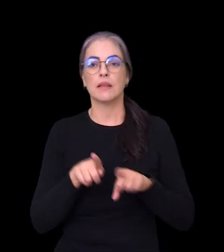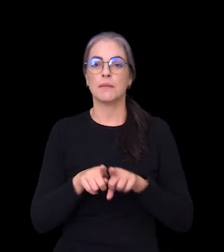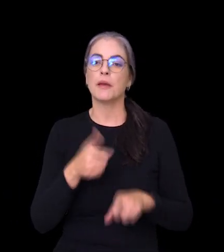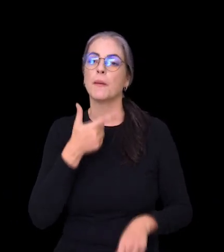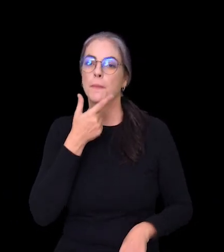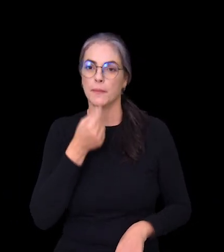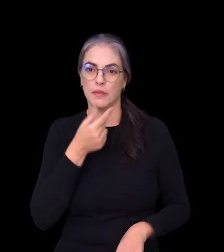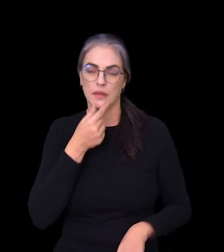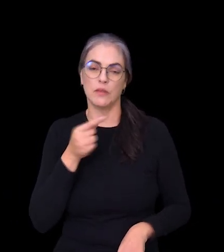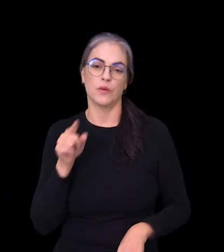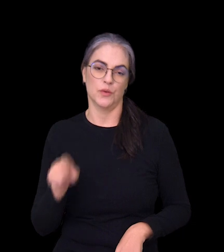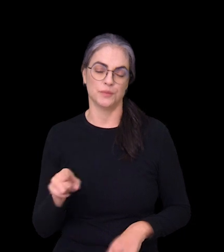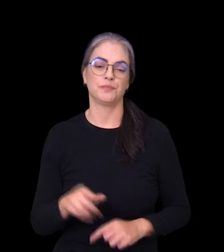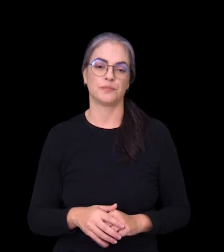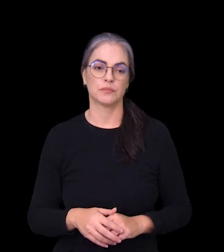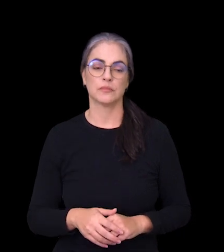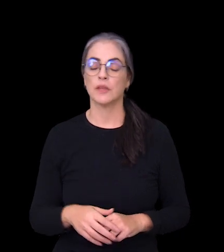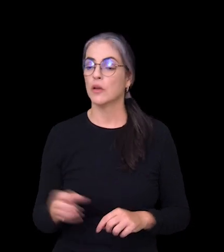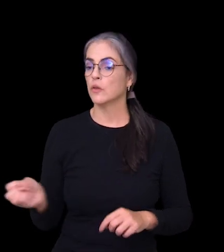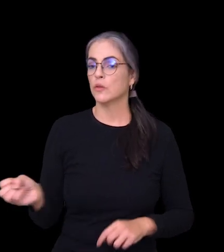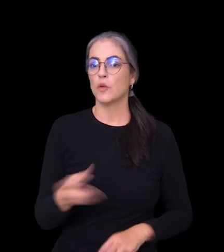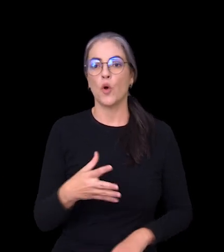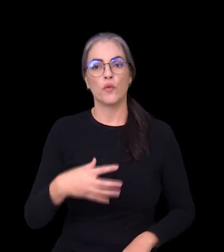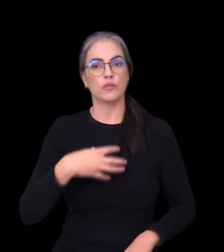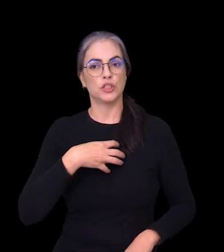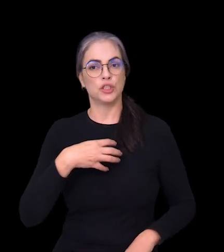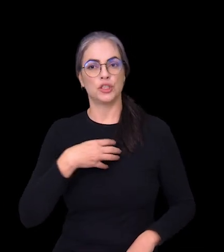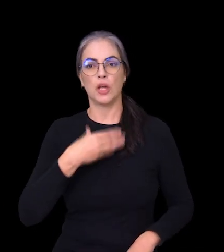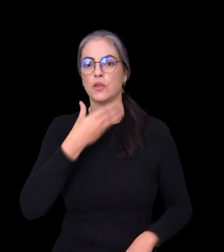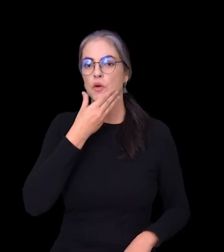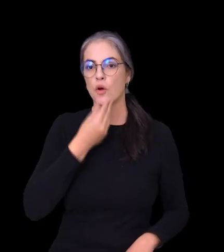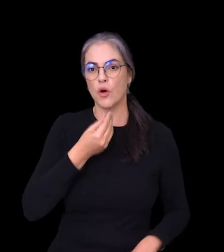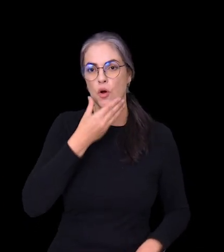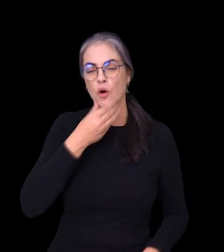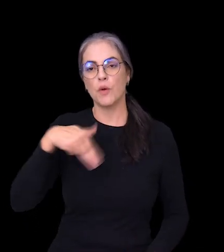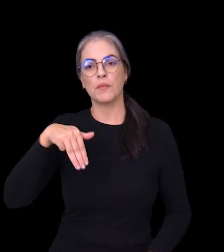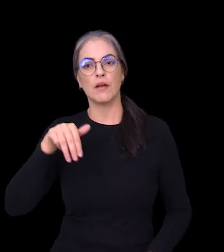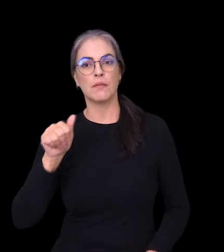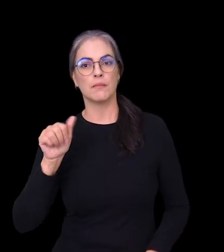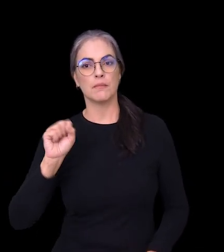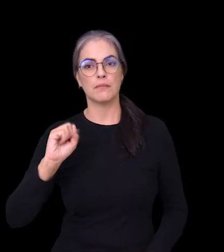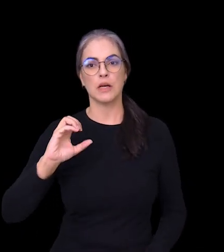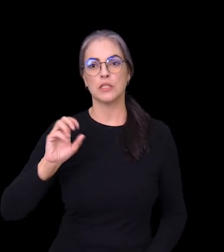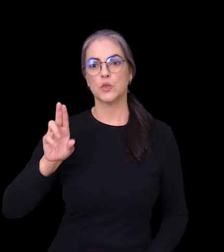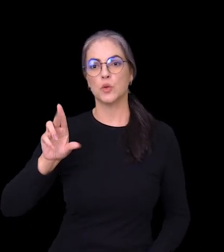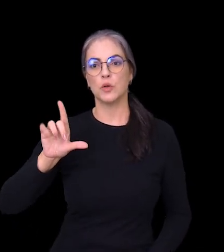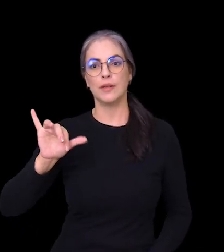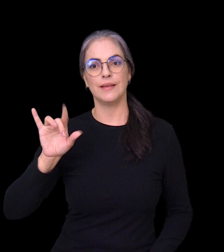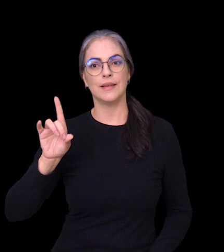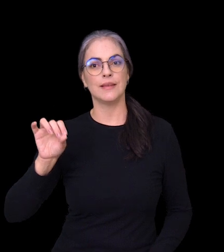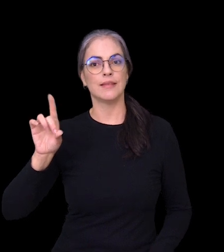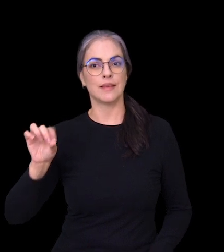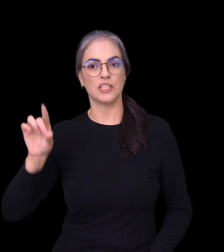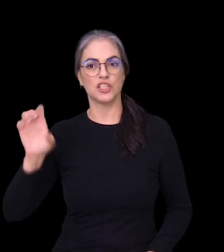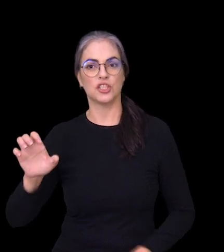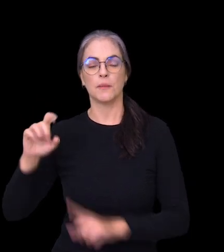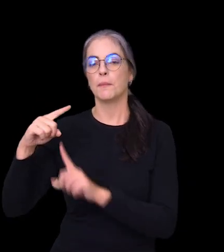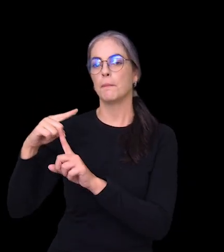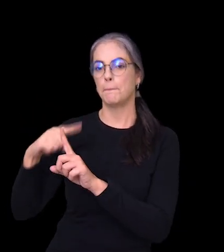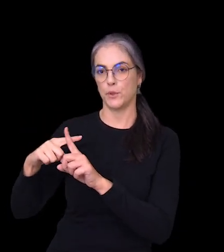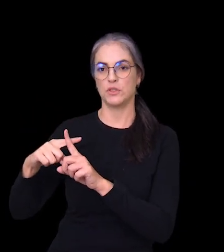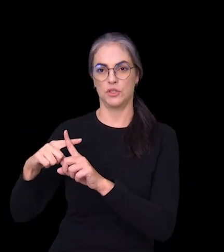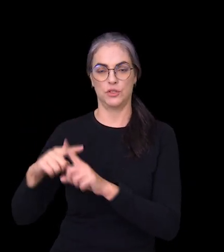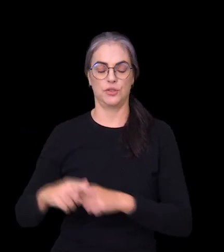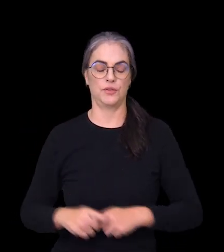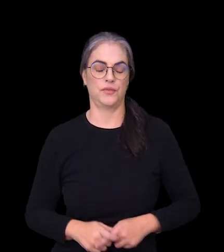questão das novas masculinidades, das masculinidades positivas e não violentas, né? Então, toda essa gama aí de dimensões